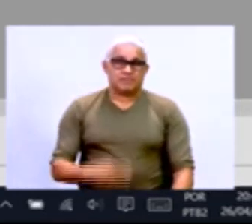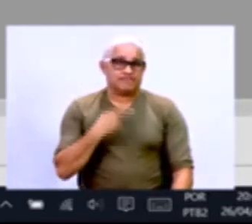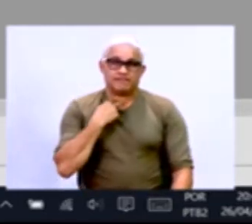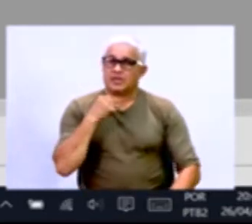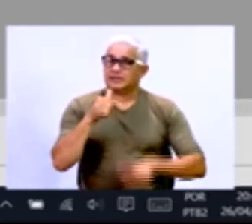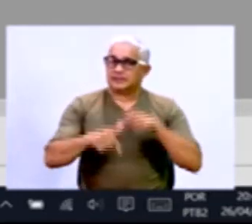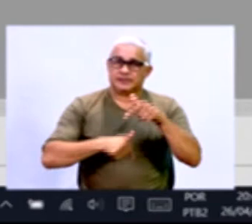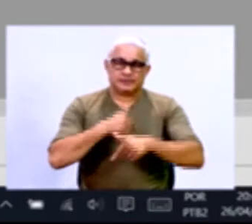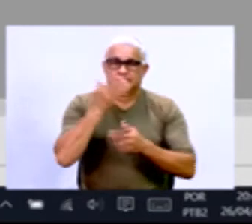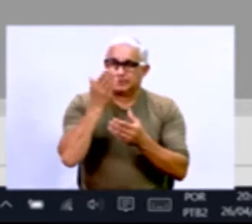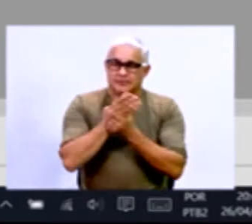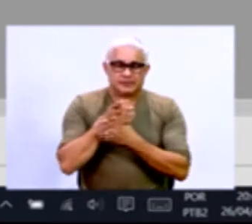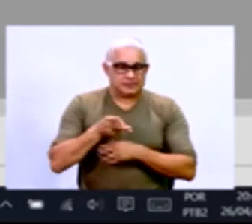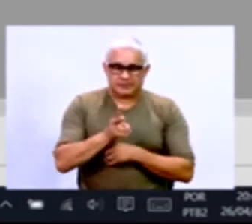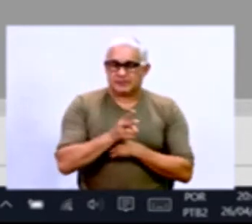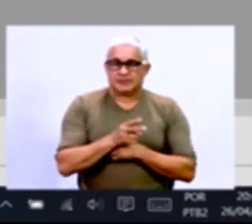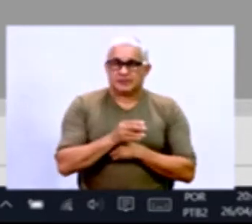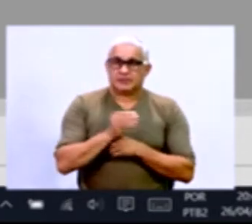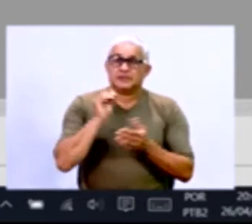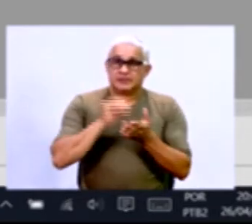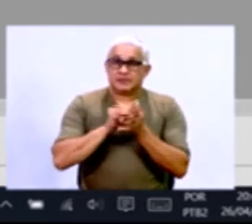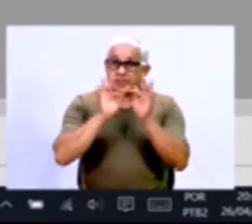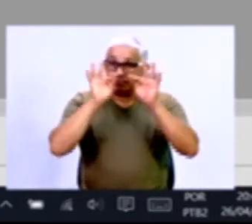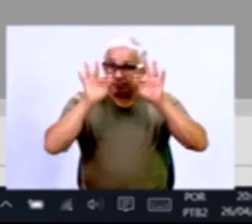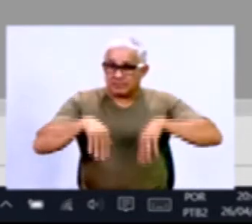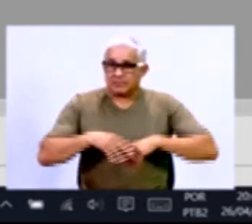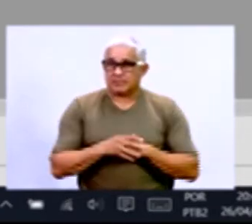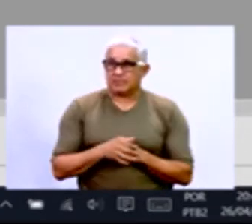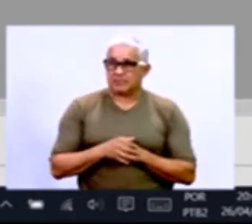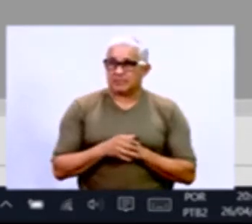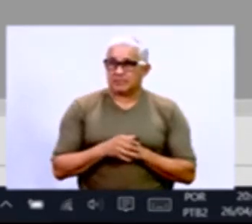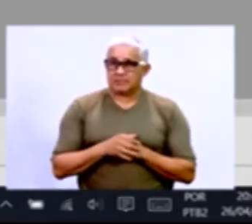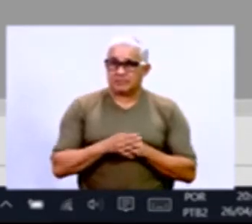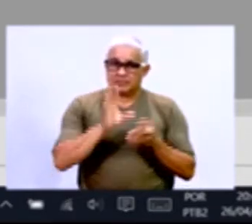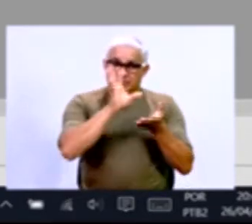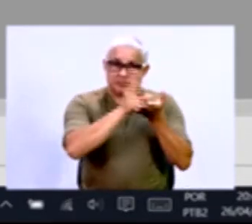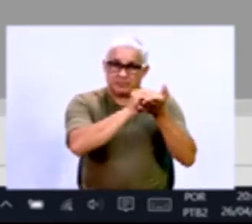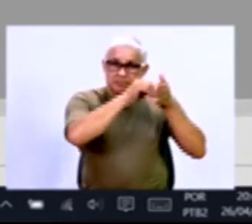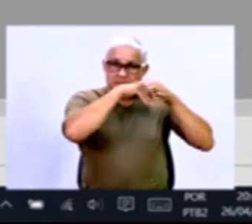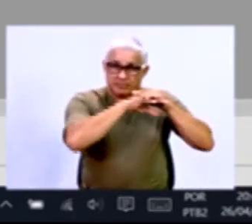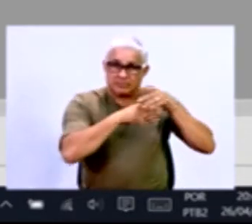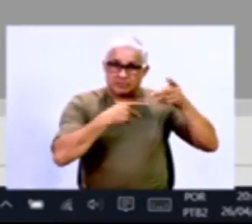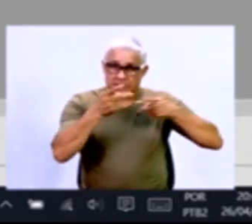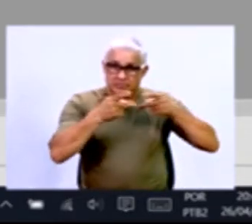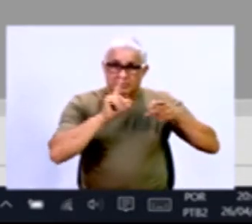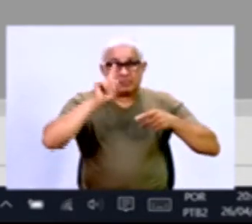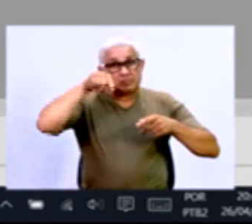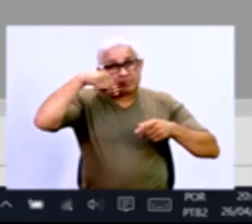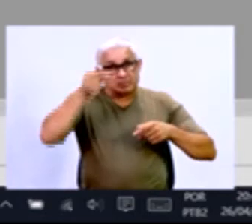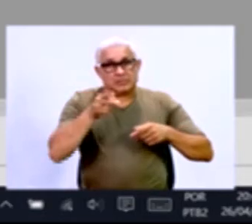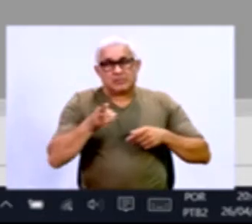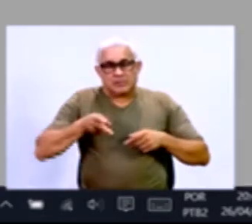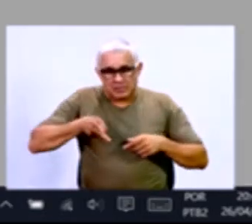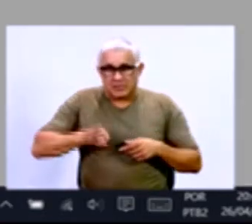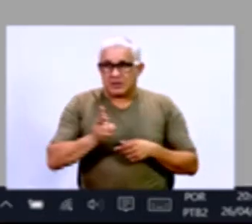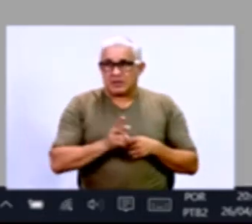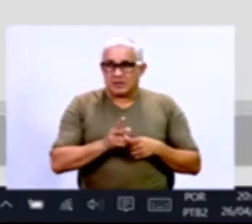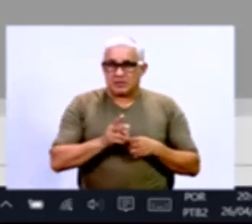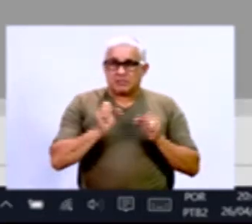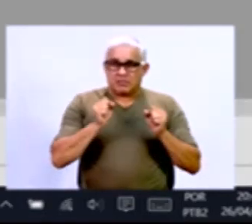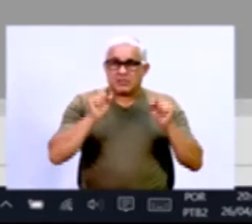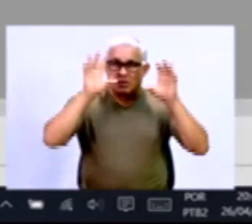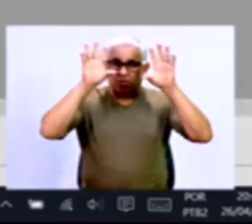trabalhar nesse arquivo agora, mas eu ainda não finalizei ele. Então, eu vou salvar o projeto para continuar depois. Aí, eu posso fechar